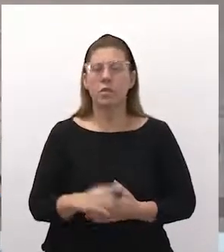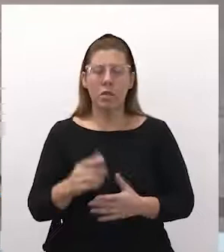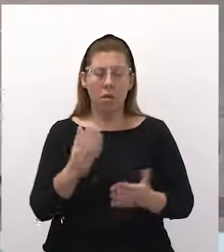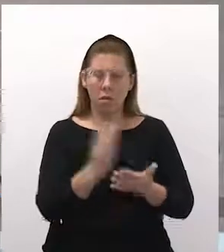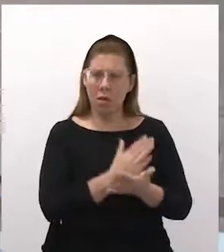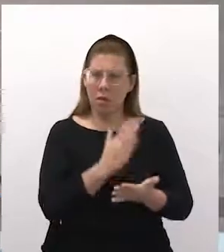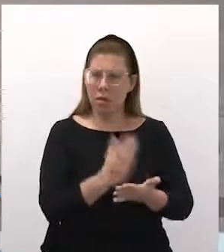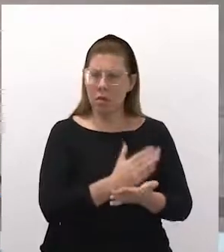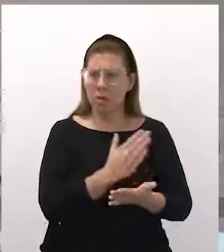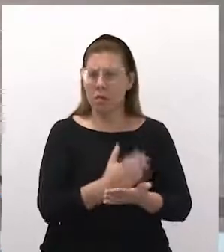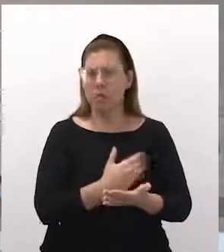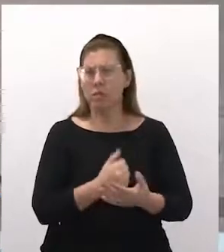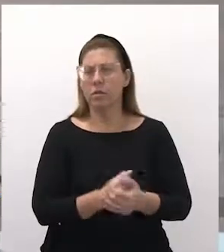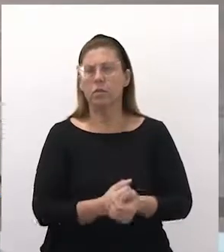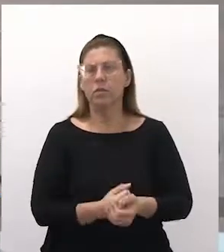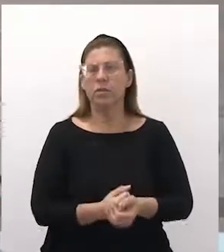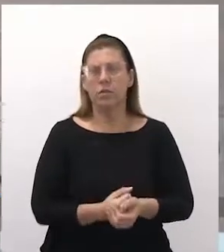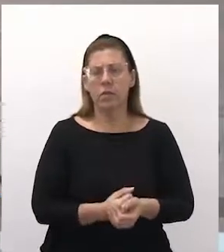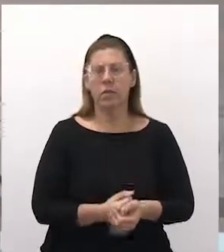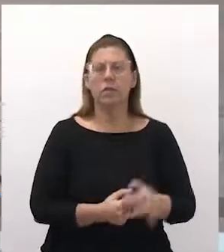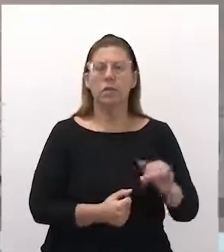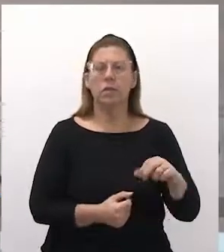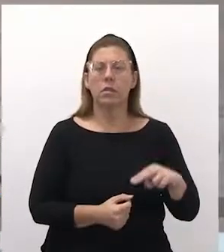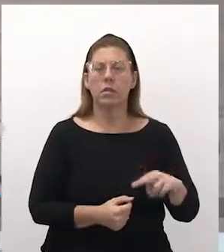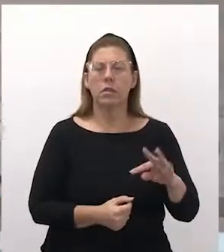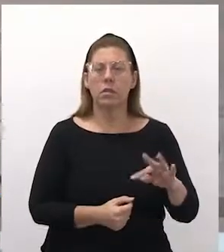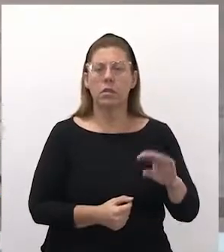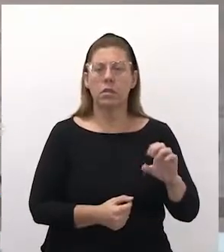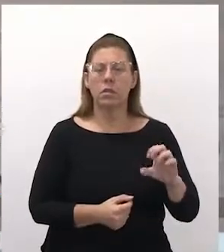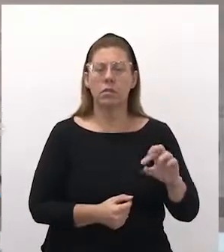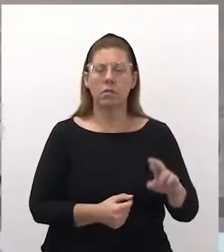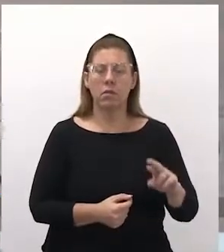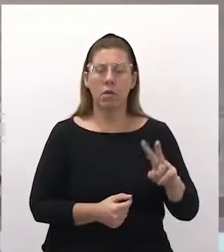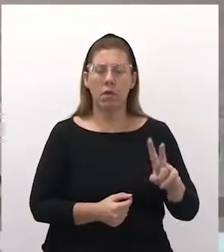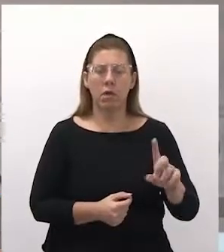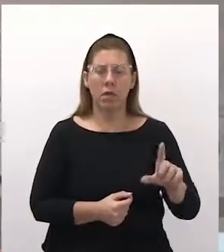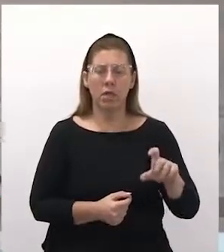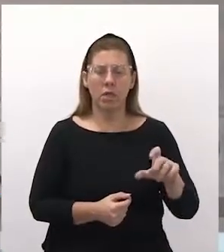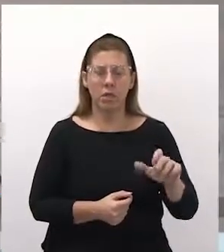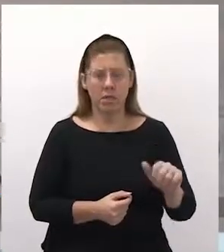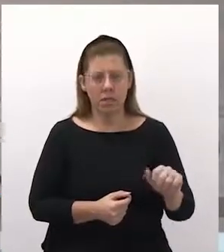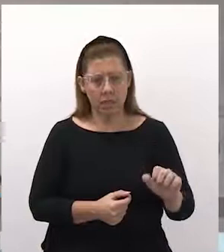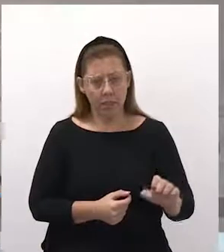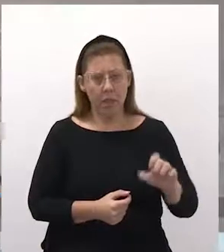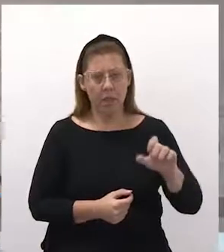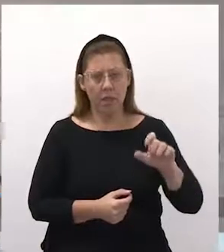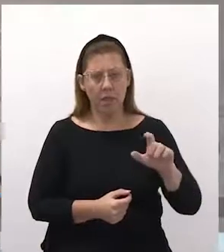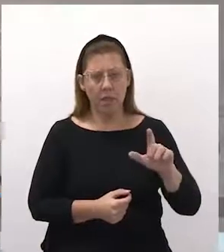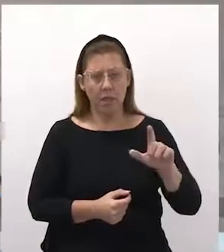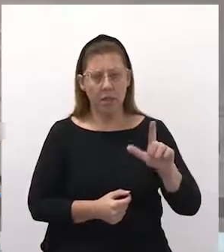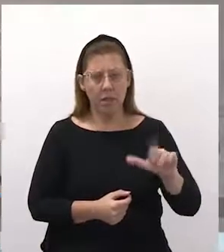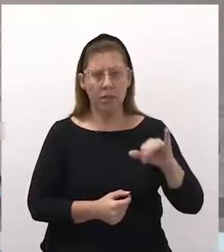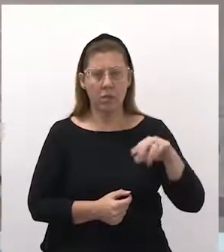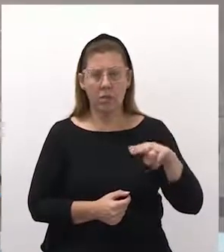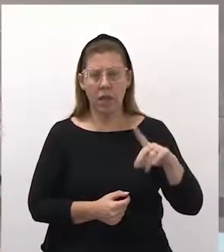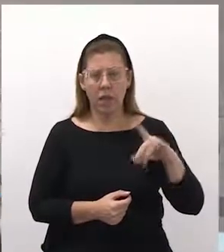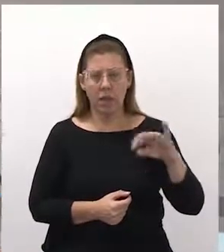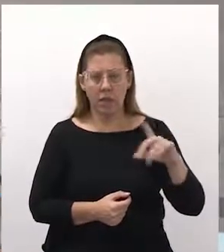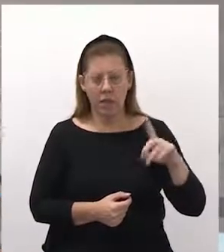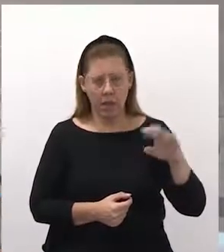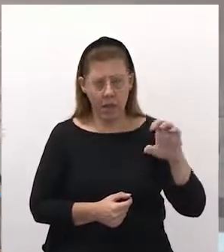sobre interseccionalidade da Carla Cotirene, que é aquilo que eu estava falando para vocês, que é o interessante da gente pensar a infância a